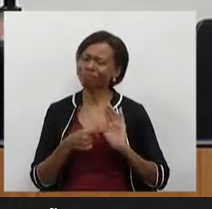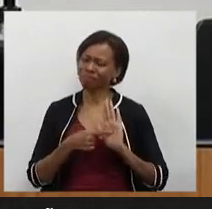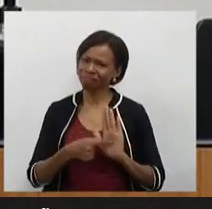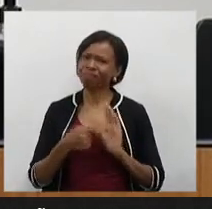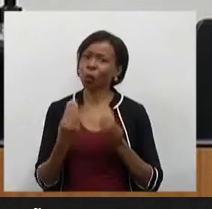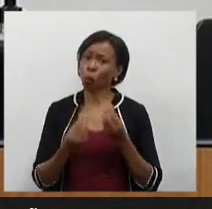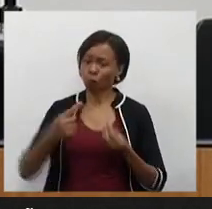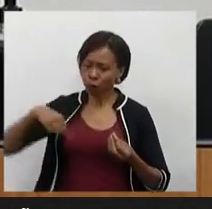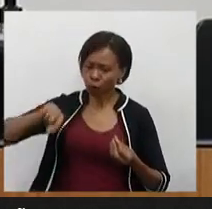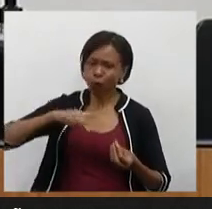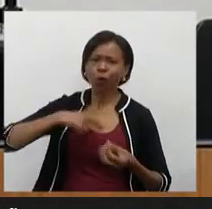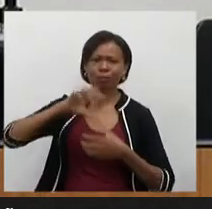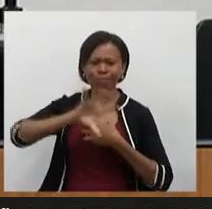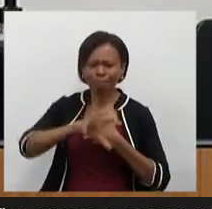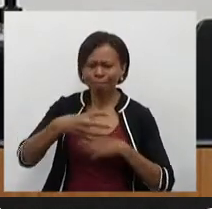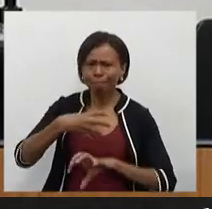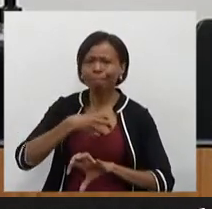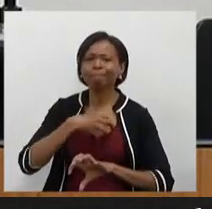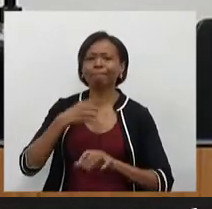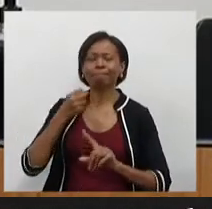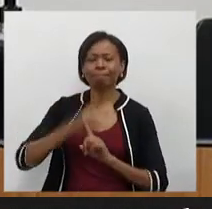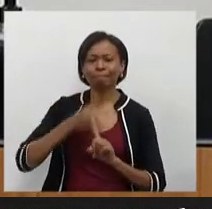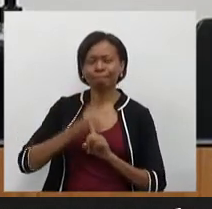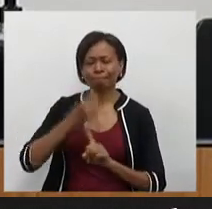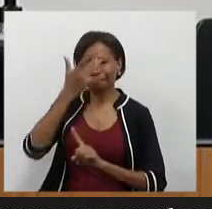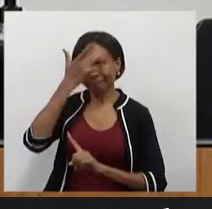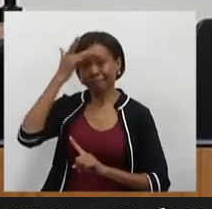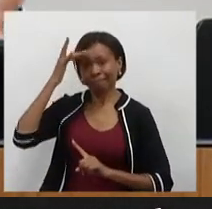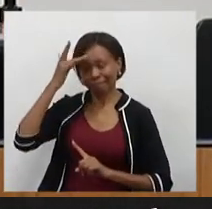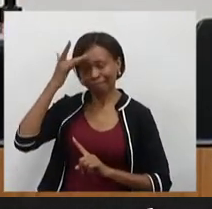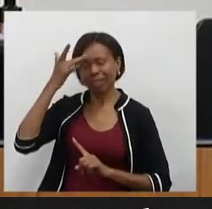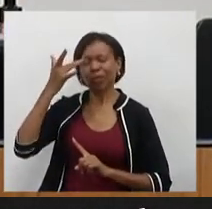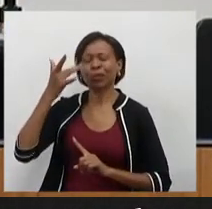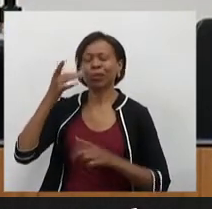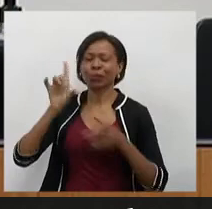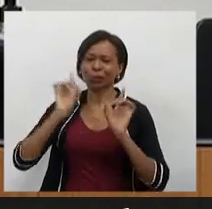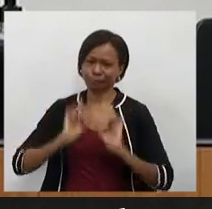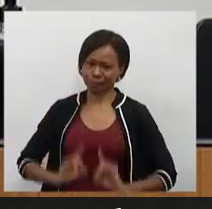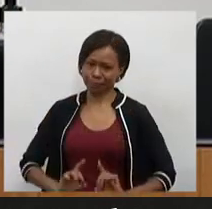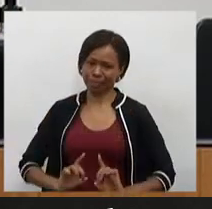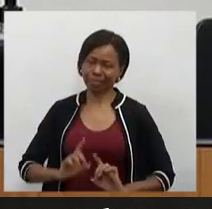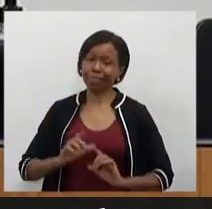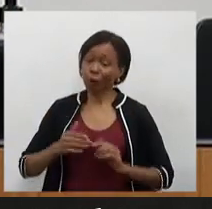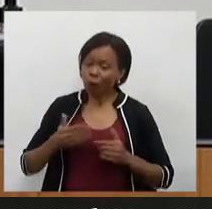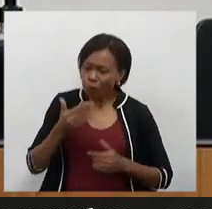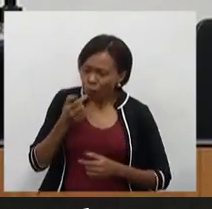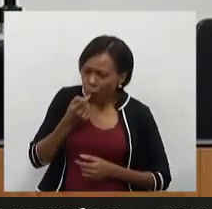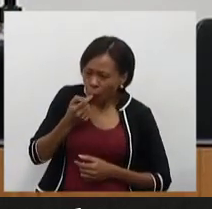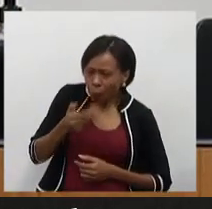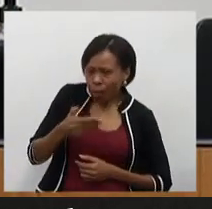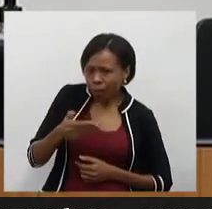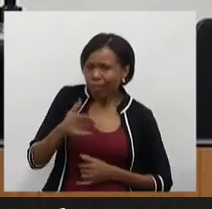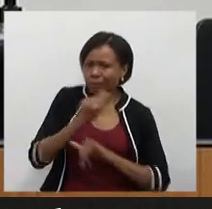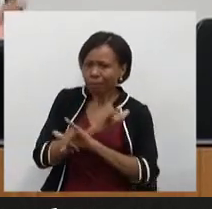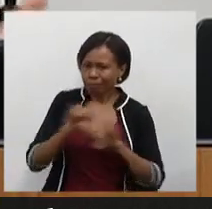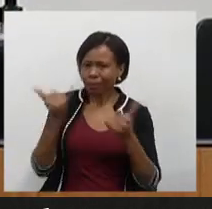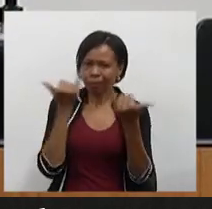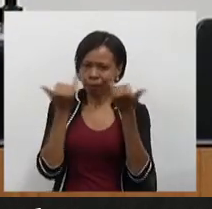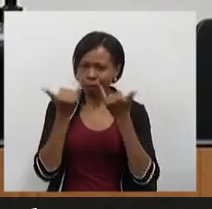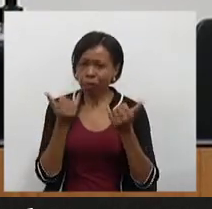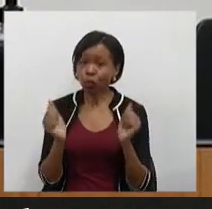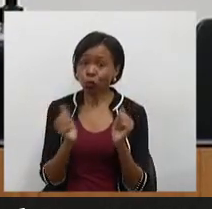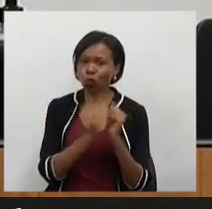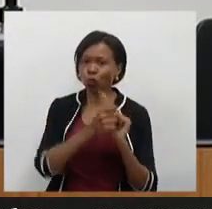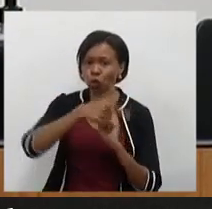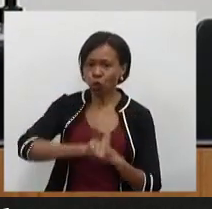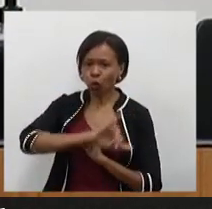comissão: defender a luta da causa da pessoa com deficiência. Então, nós vamos dar notícia, em breve vamos estar com a Janaína novamente, com o